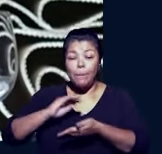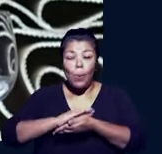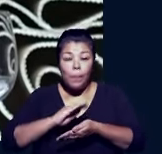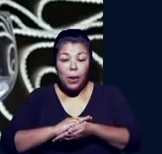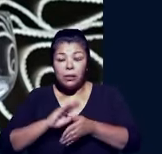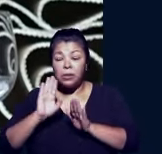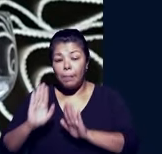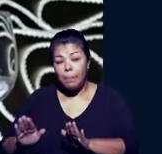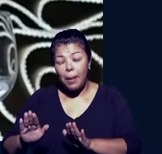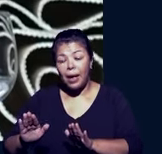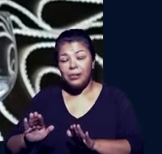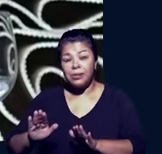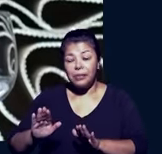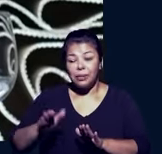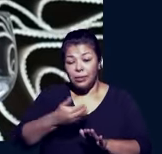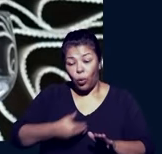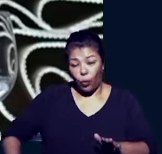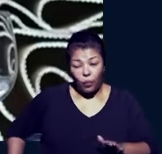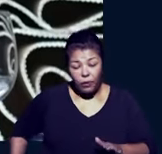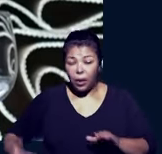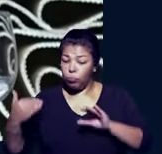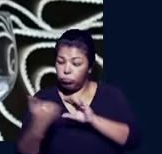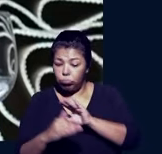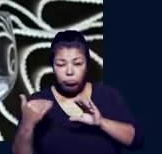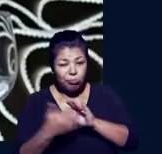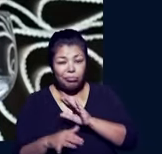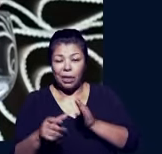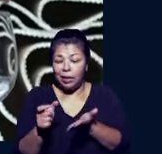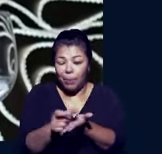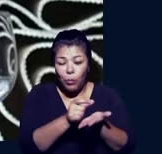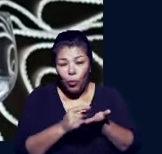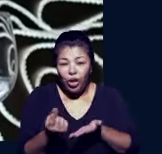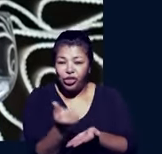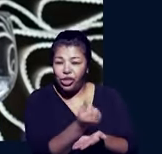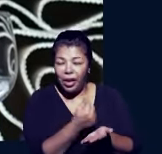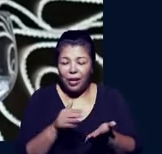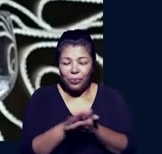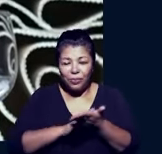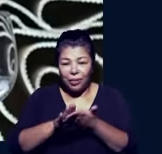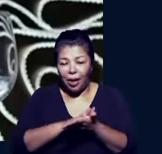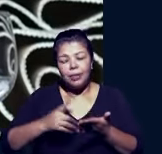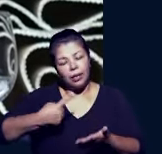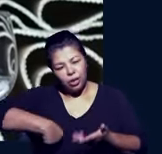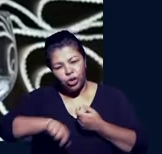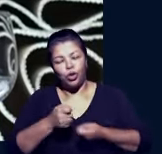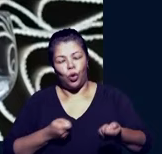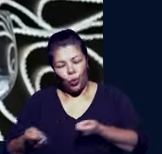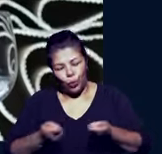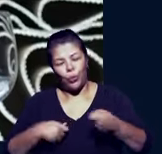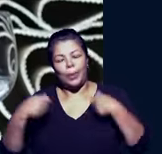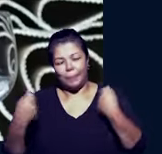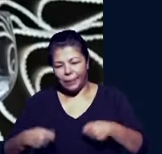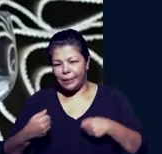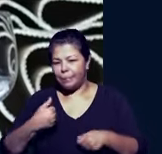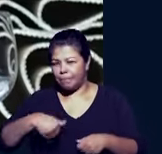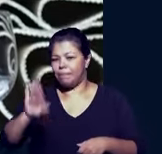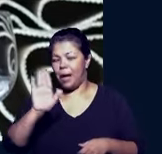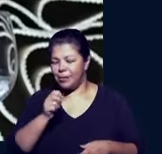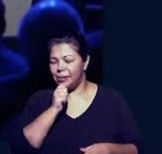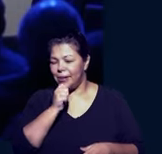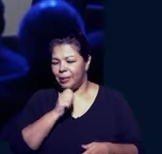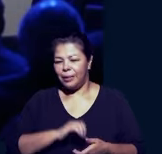emitem não não emitem moeda né não emite título então nosso controle é maior ainda mas o governo tem que dar esse sinal pra